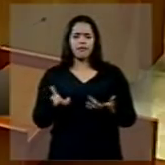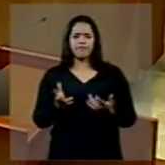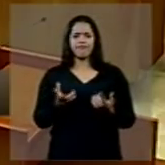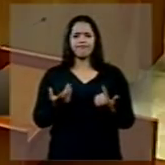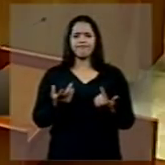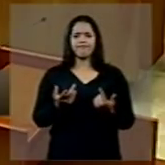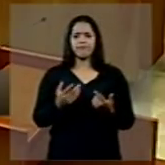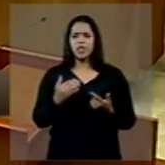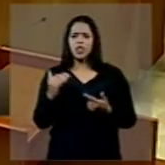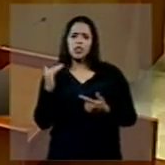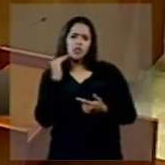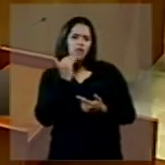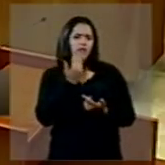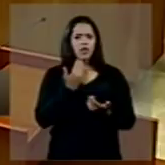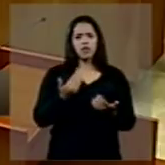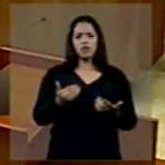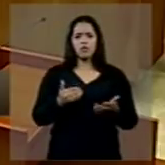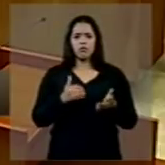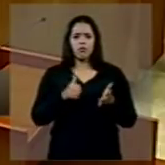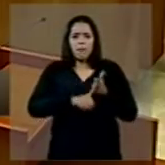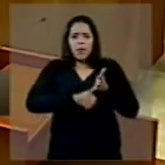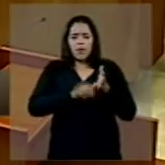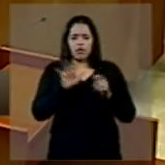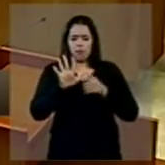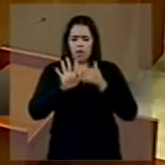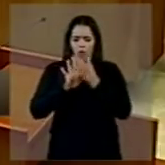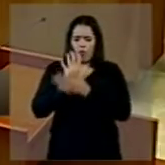de identificação biométrica...